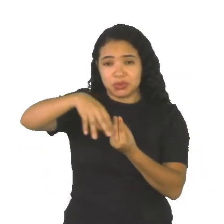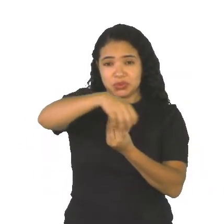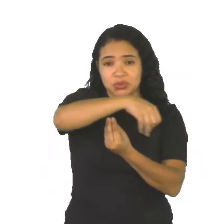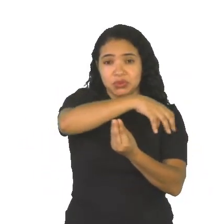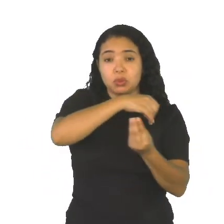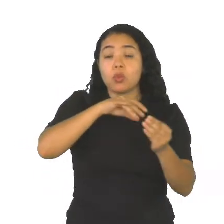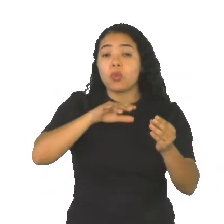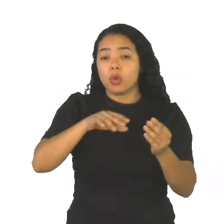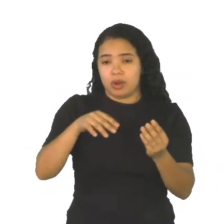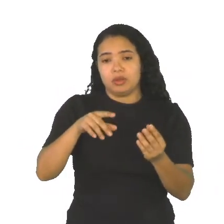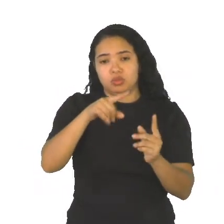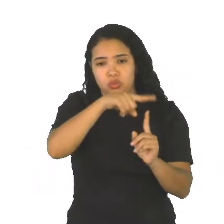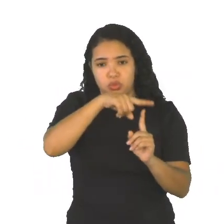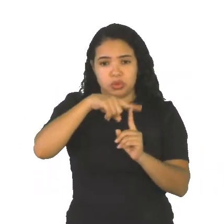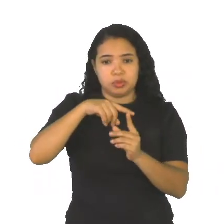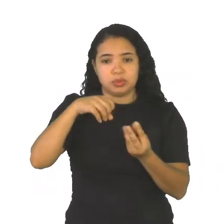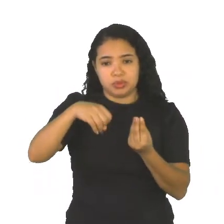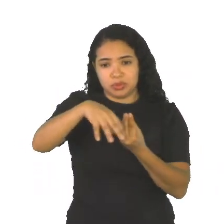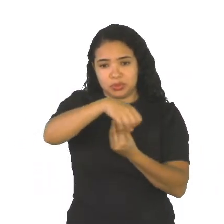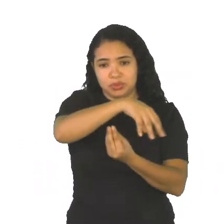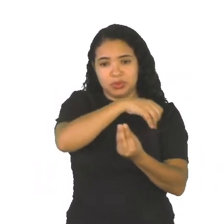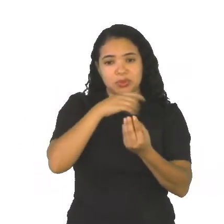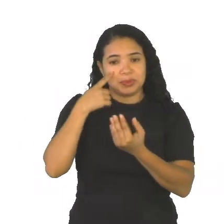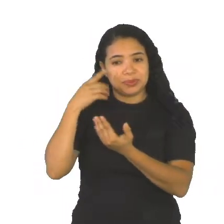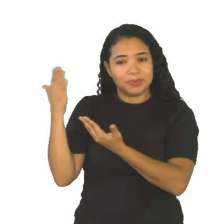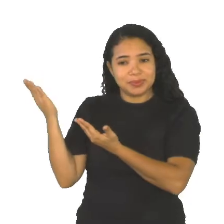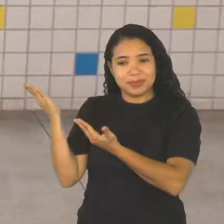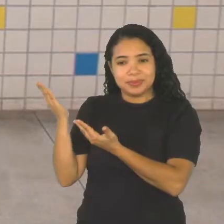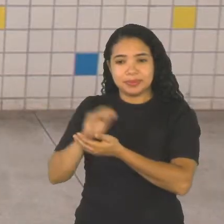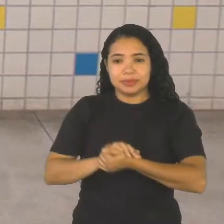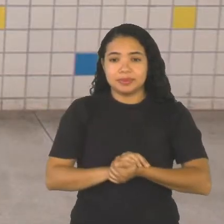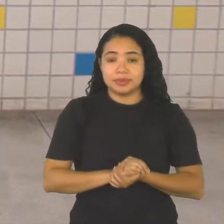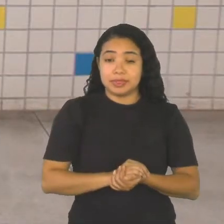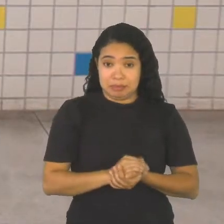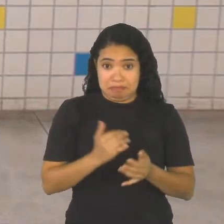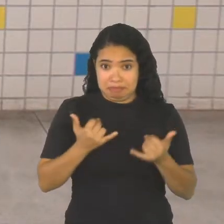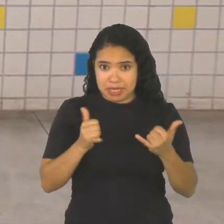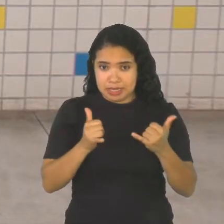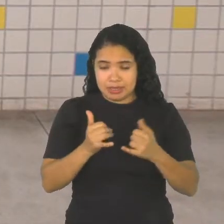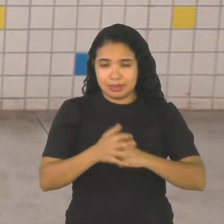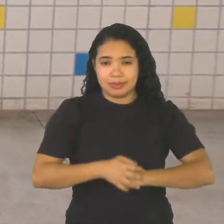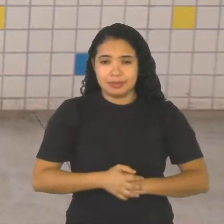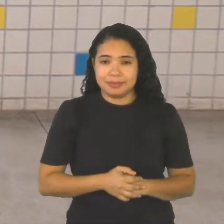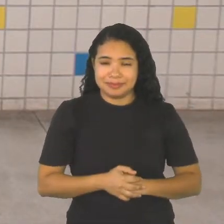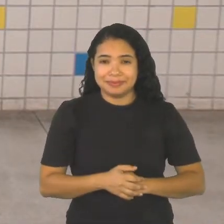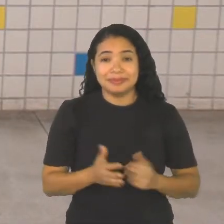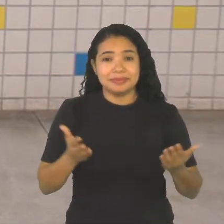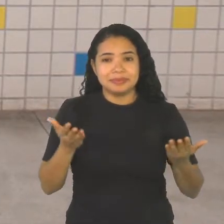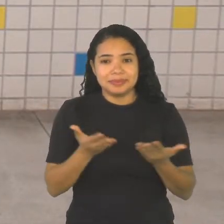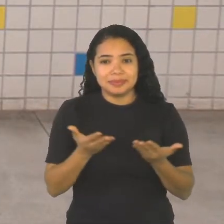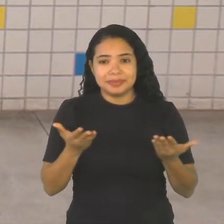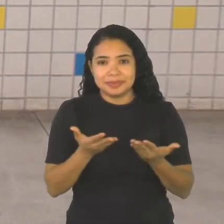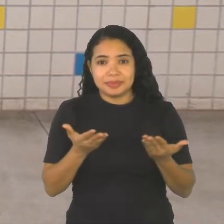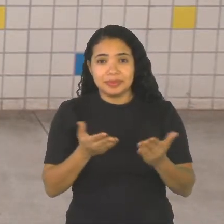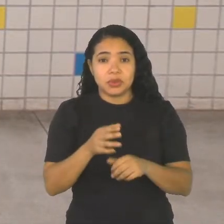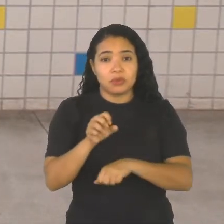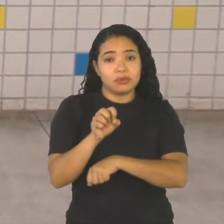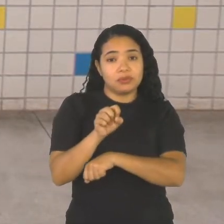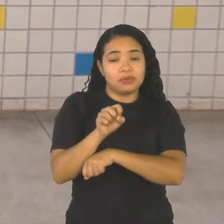são eles, beleza? E agora a gente vai falar sobre a curiosidade dos vírus, tá